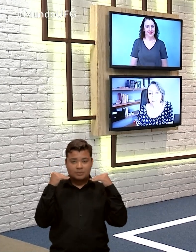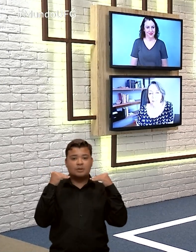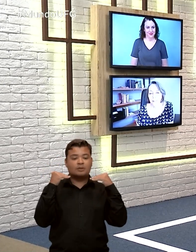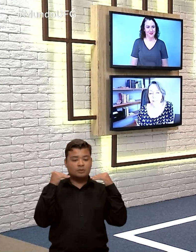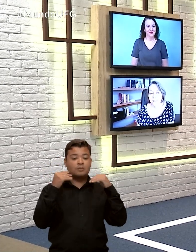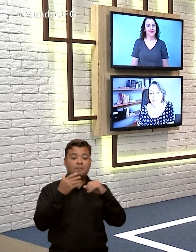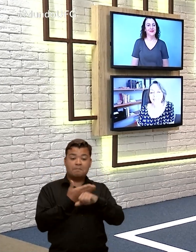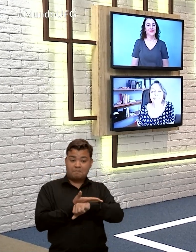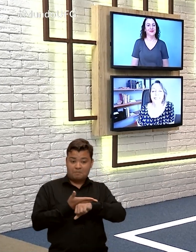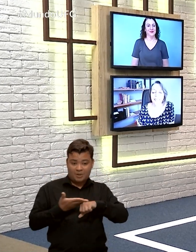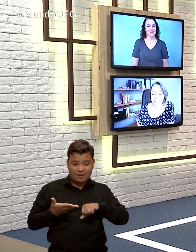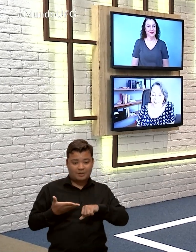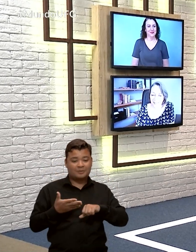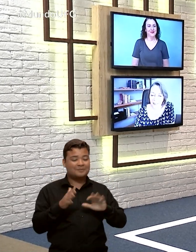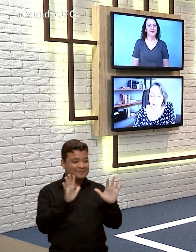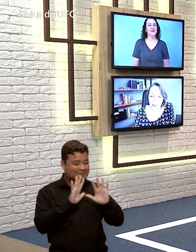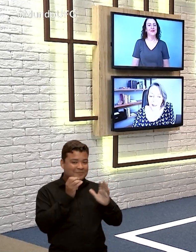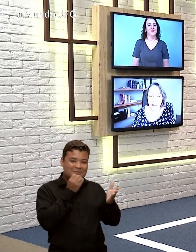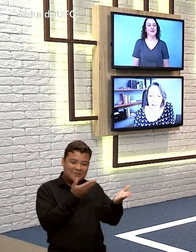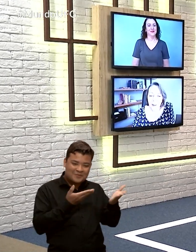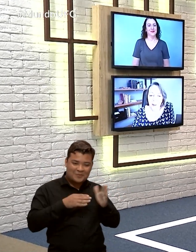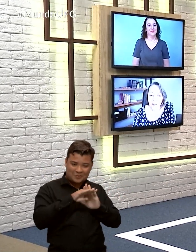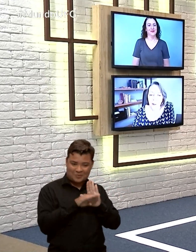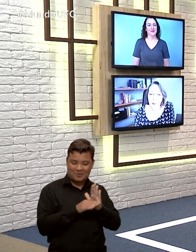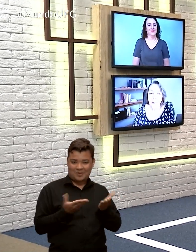Seja bem-vinda aqui ao programa.